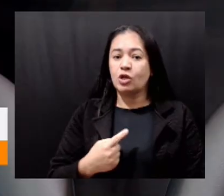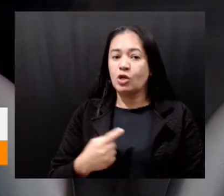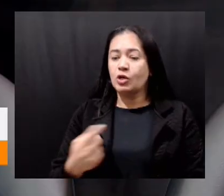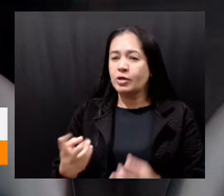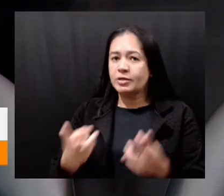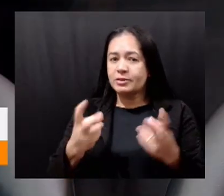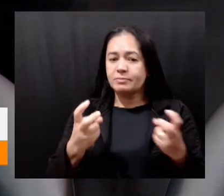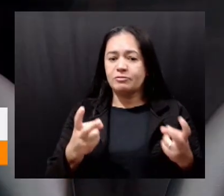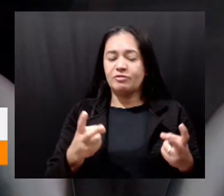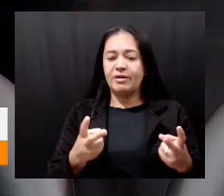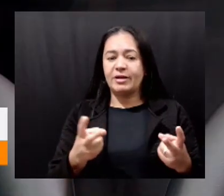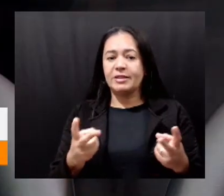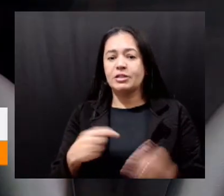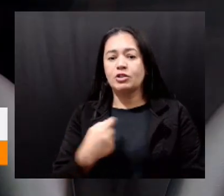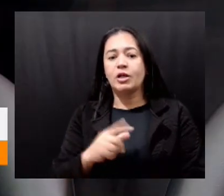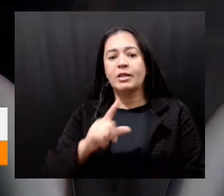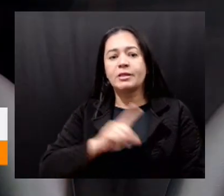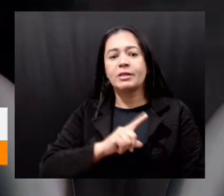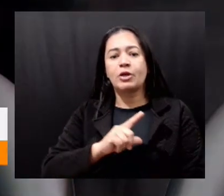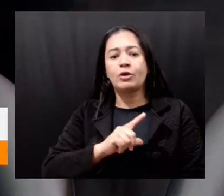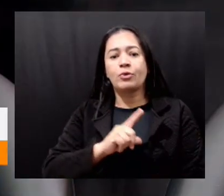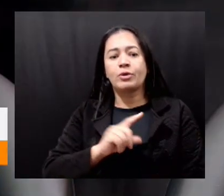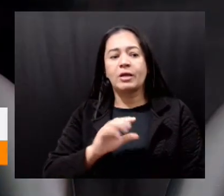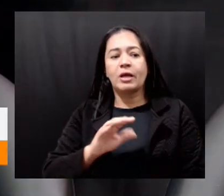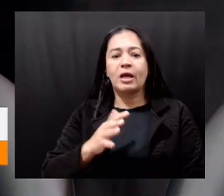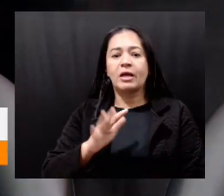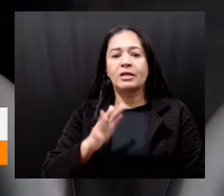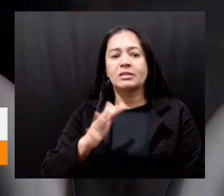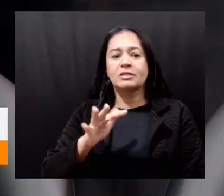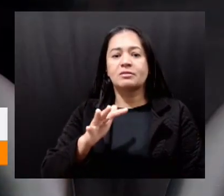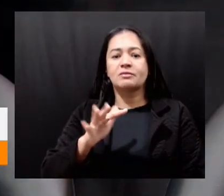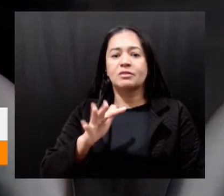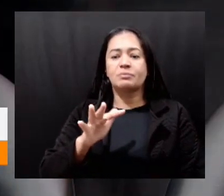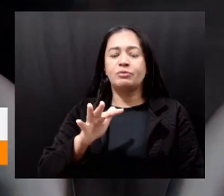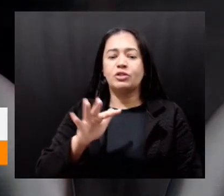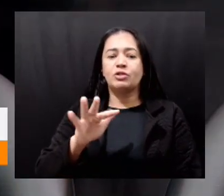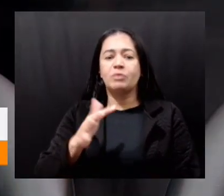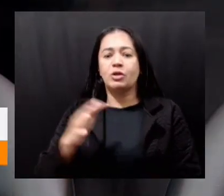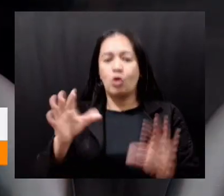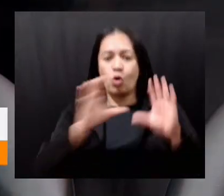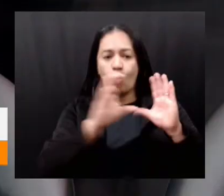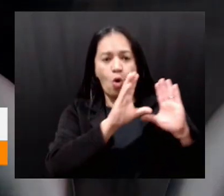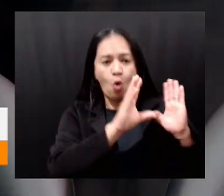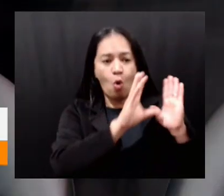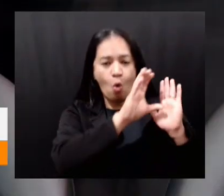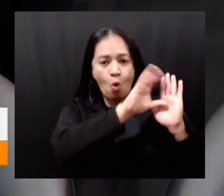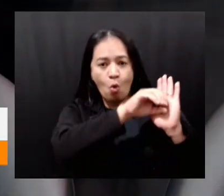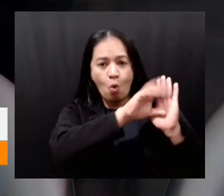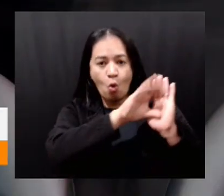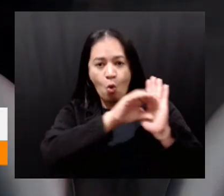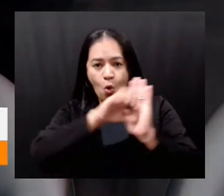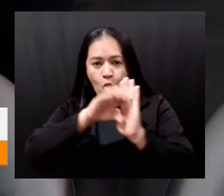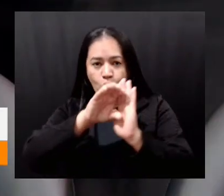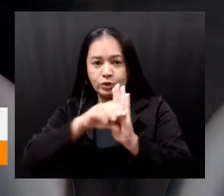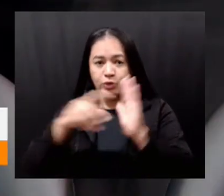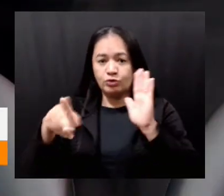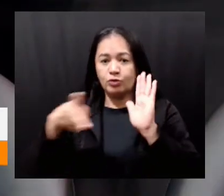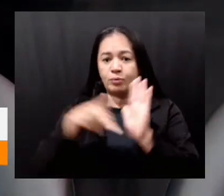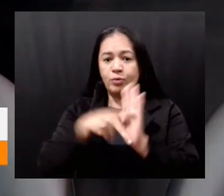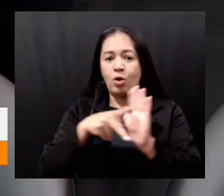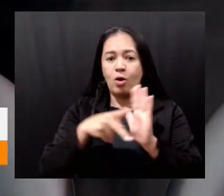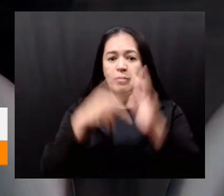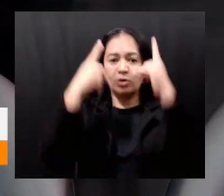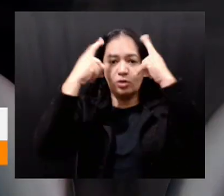temos que, muitas vezes, hoje, o conteúdo da violência, ele acaba sendo mais acessível